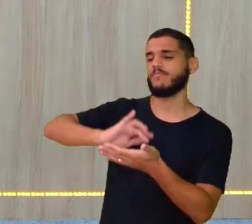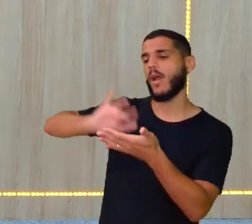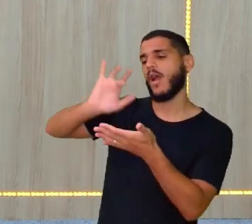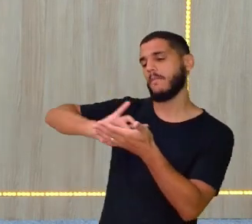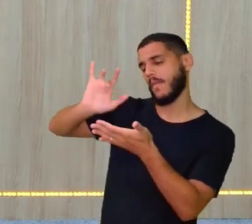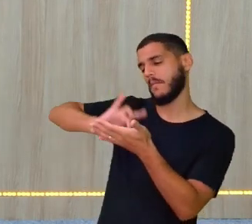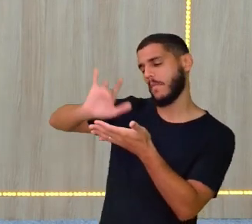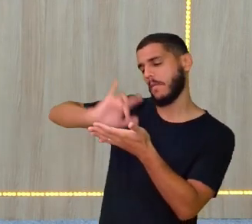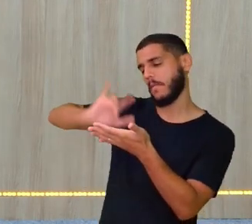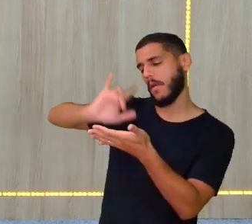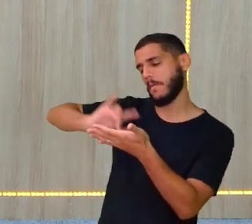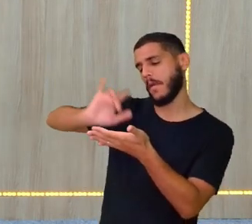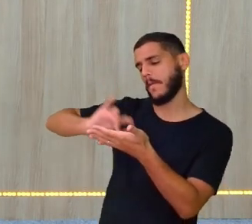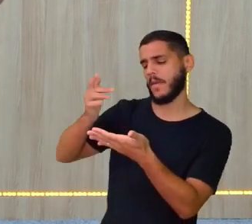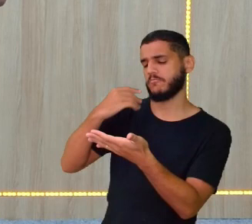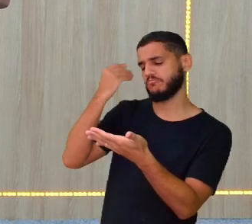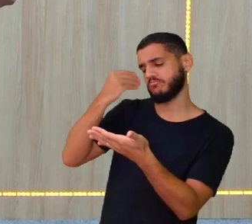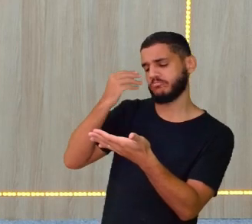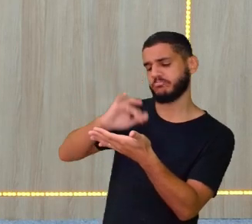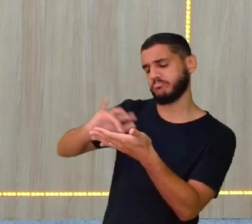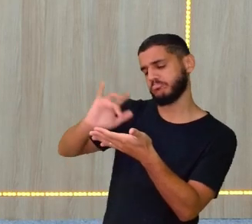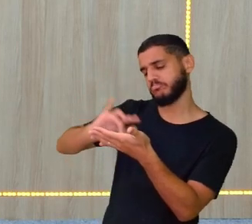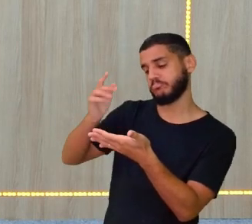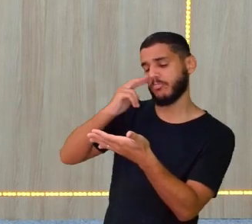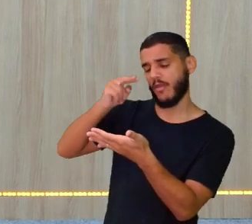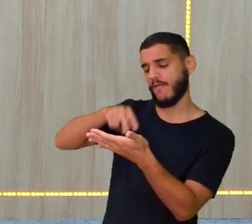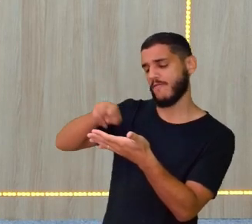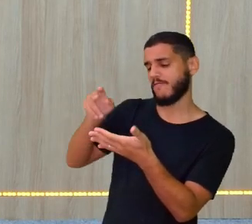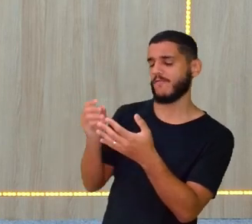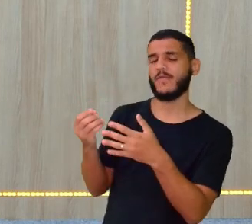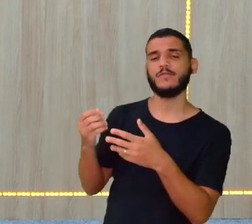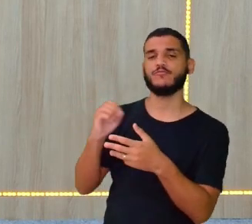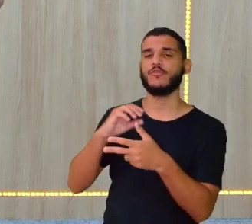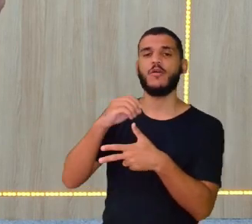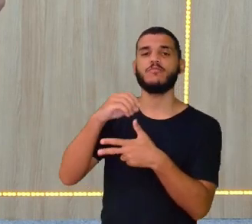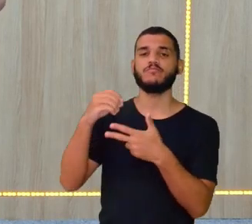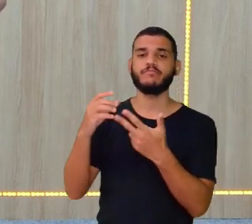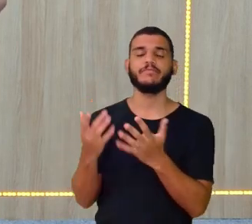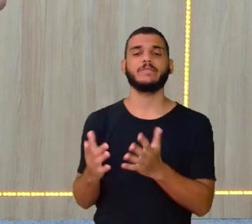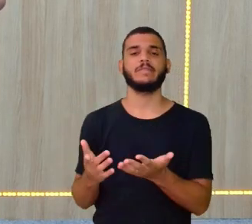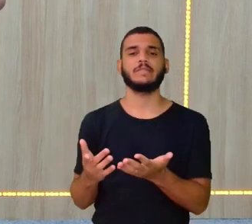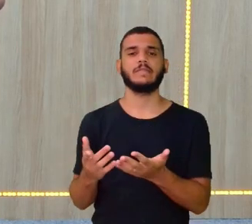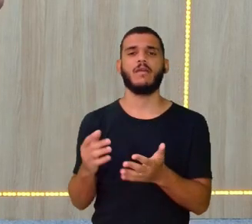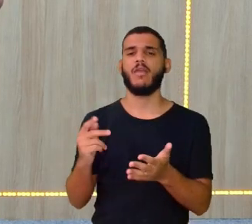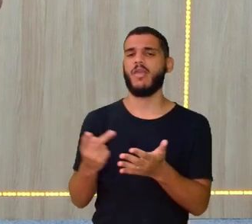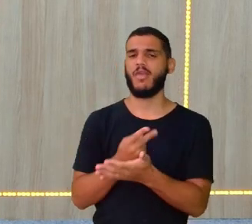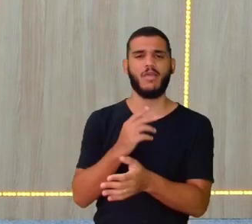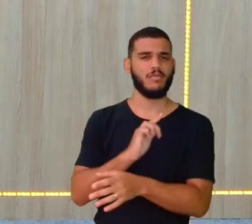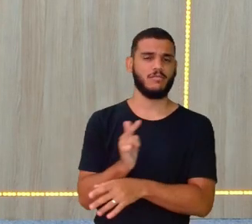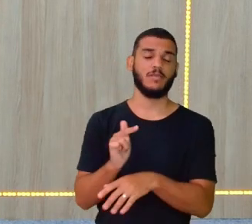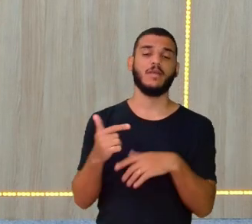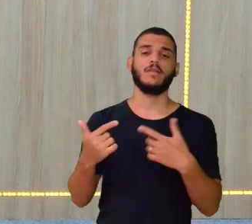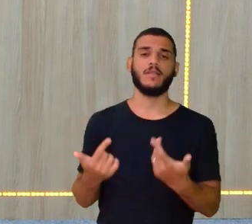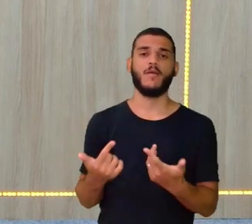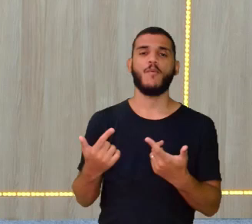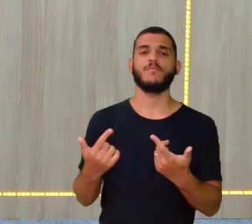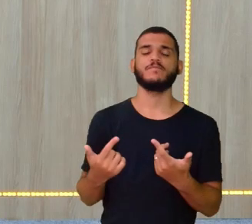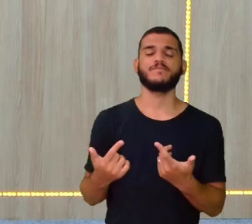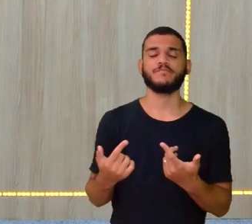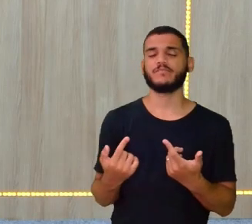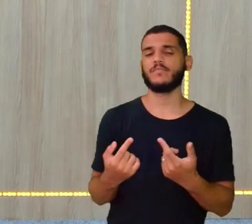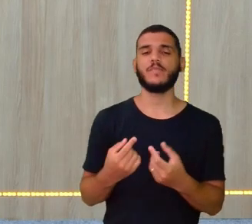outro vivenciou no dia de ontem, não é? Vendo as histórias. Nada errado nisso. Mas aí que tal acolher